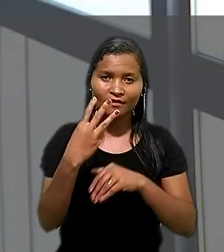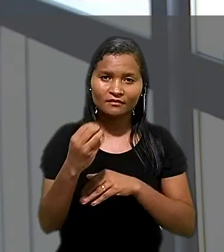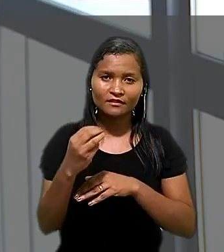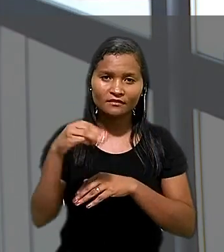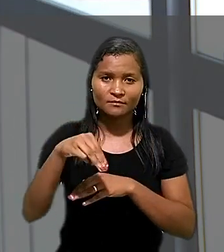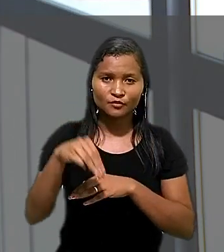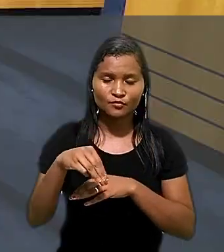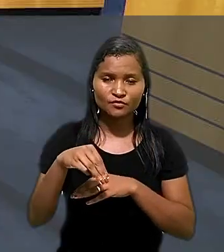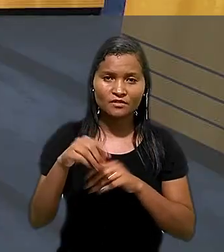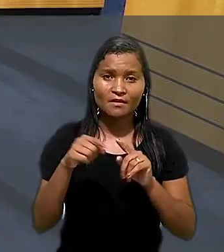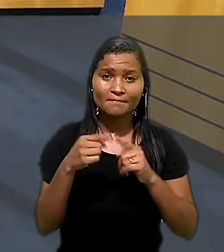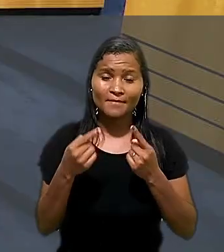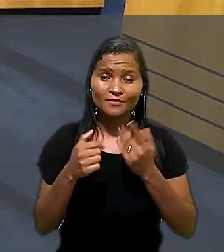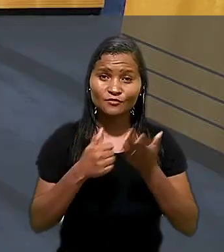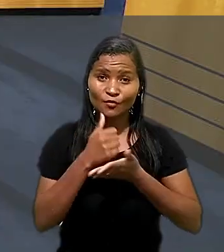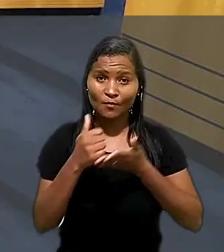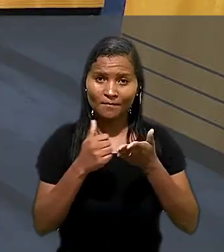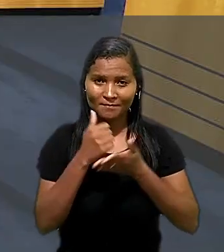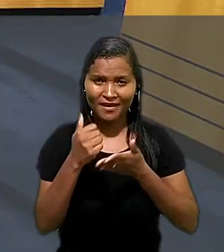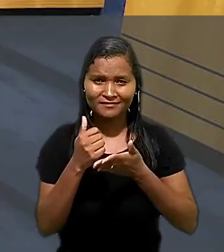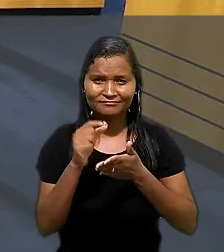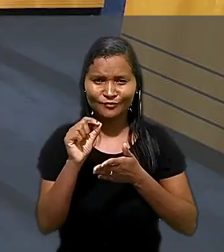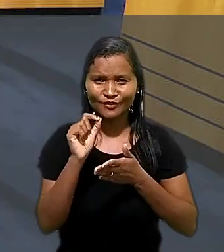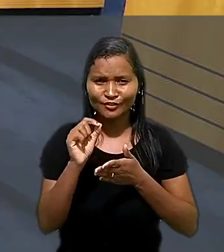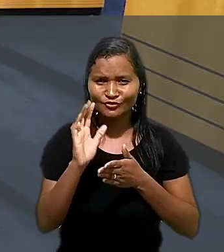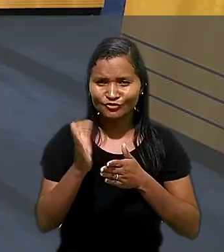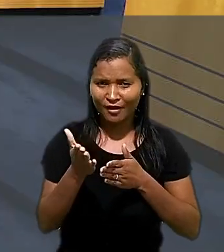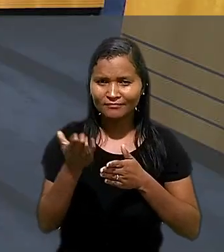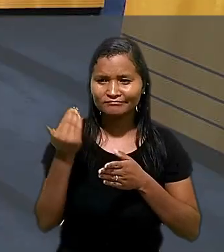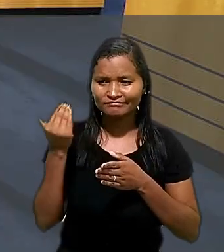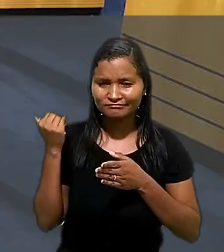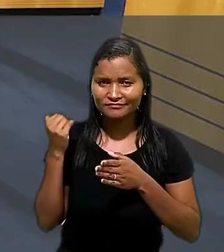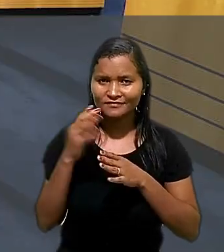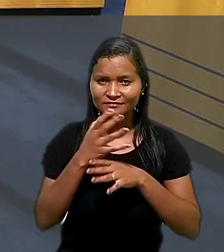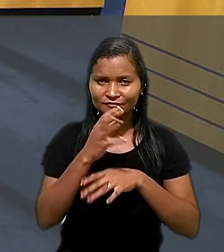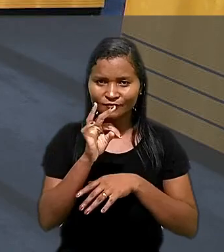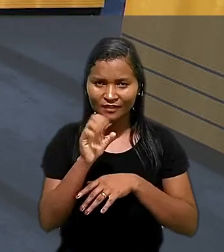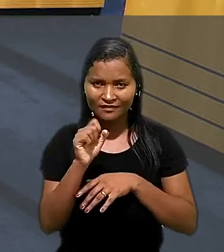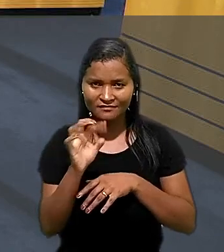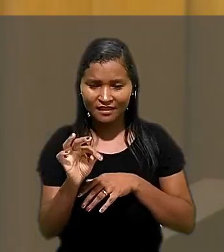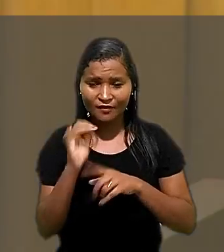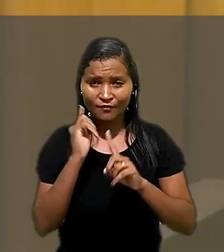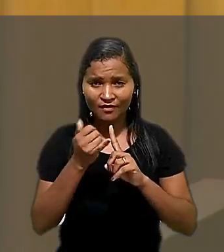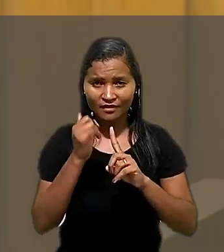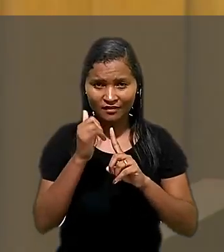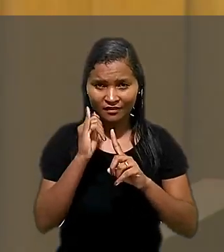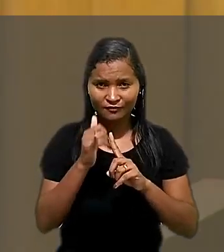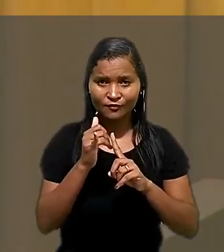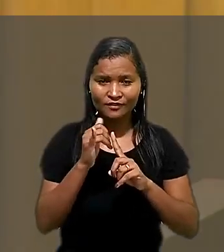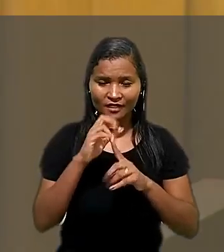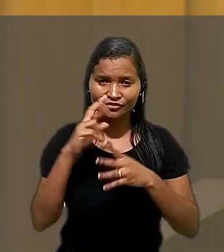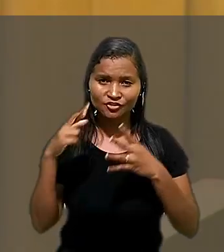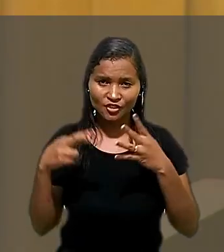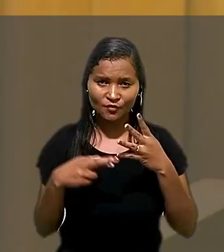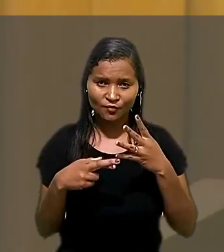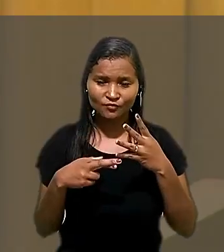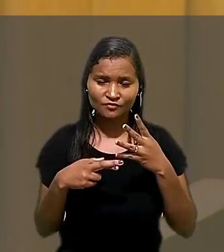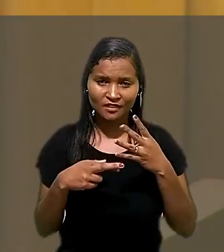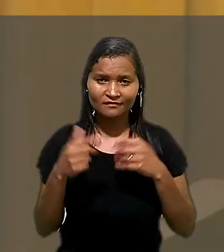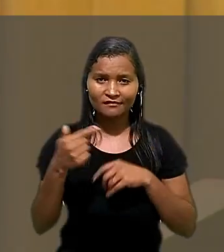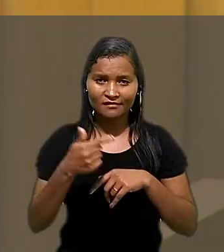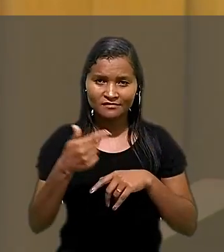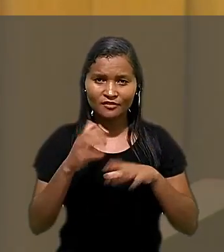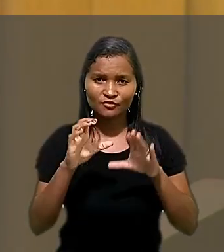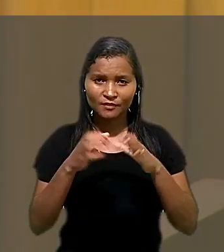30 minutos. Mas, com base em precedentes do Tribunal Superior do Trabalho, o relator do recurso de revista da bancária na 7ª